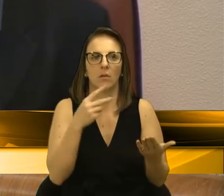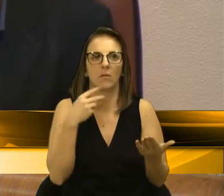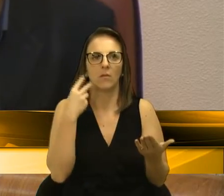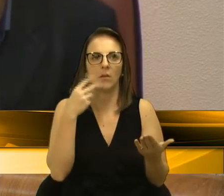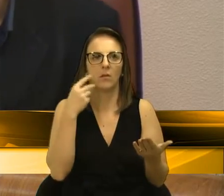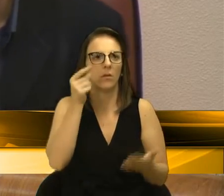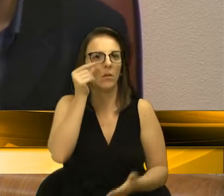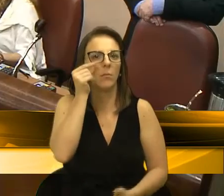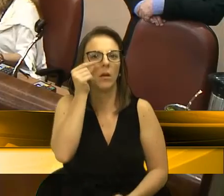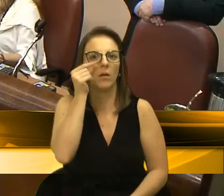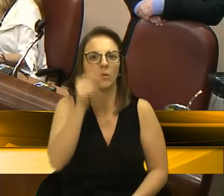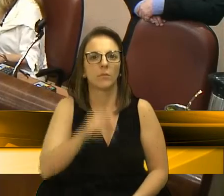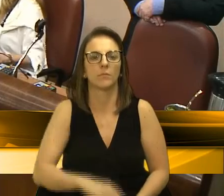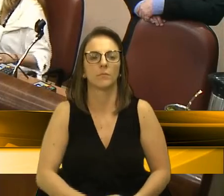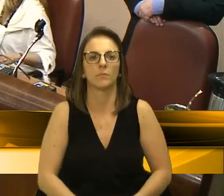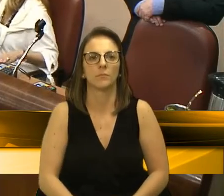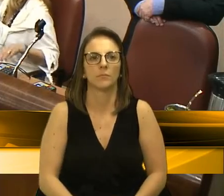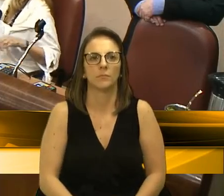Paulo Périco.